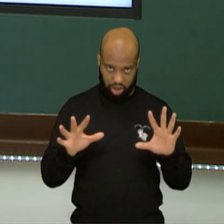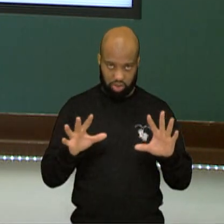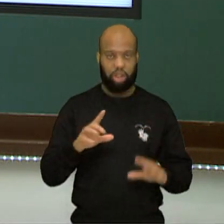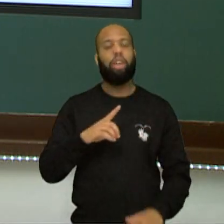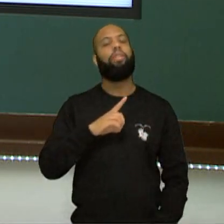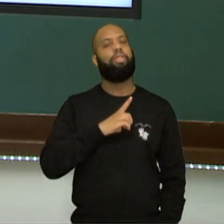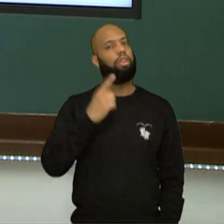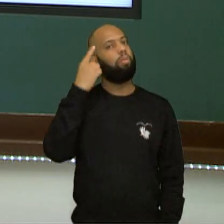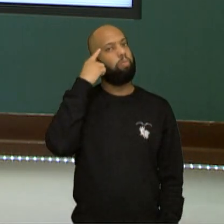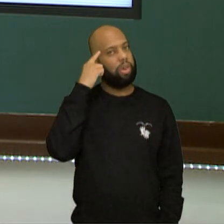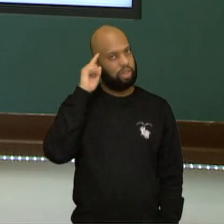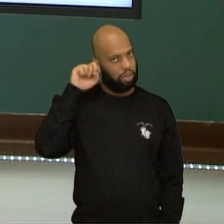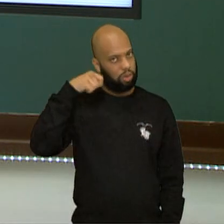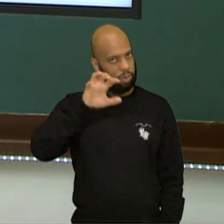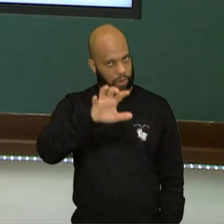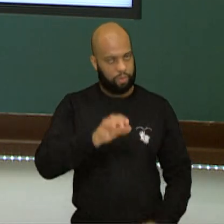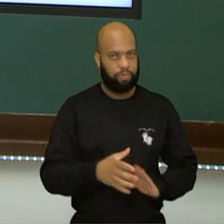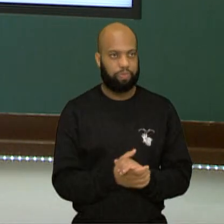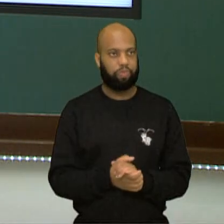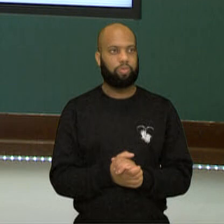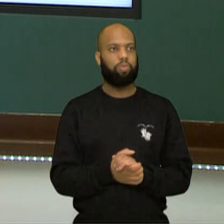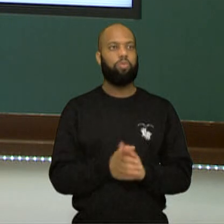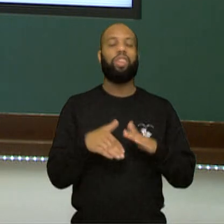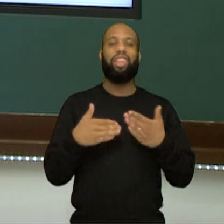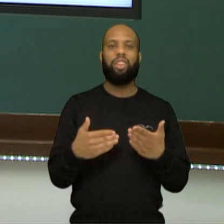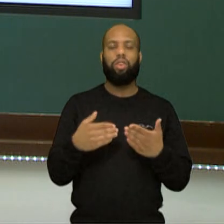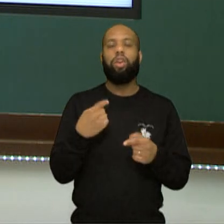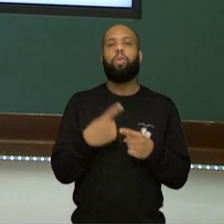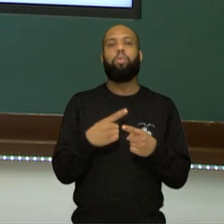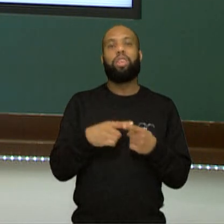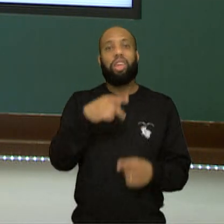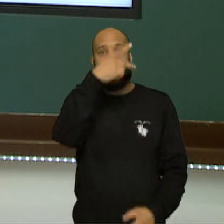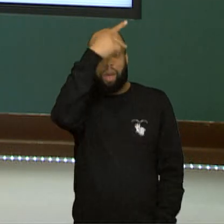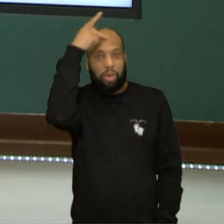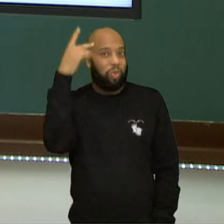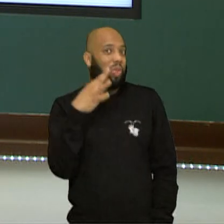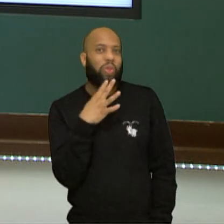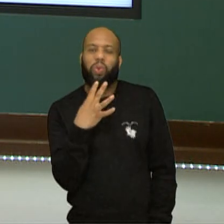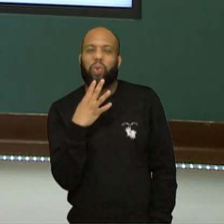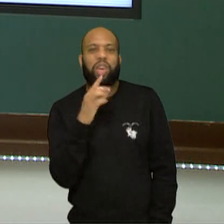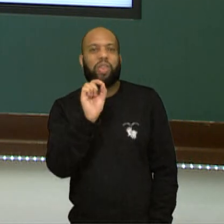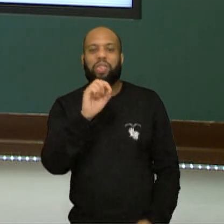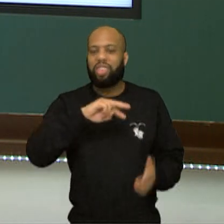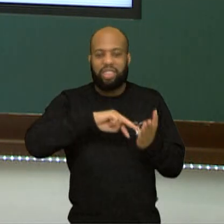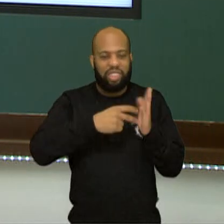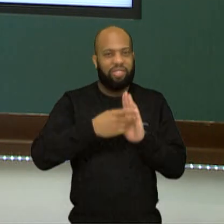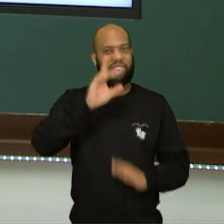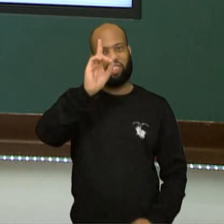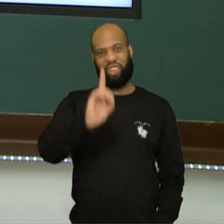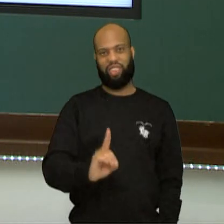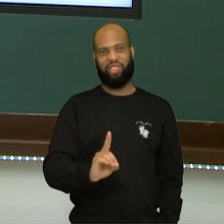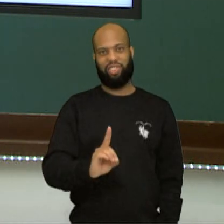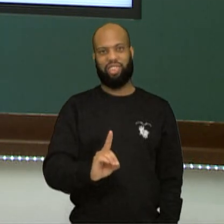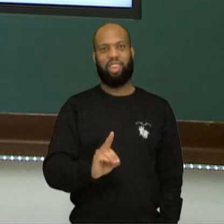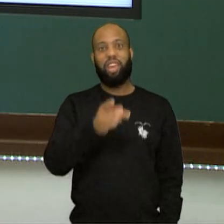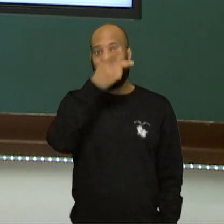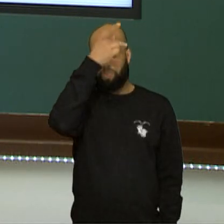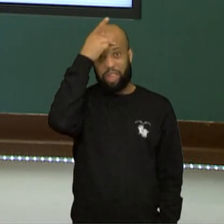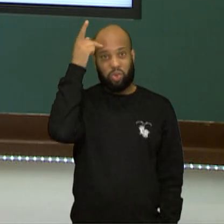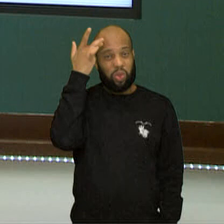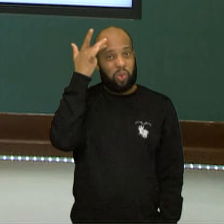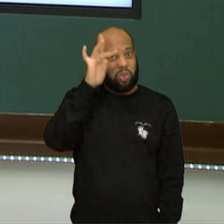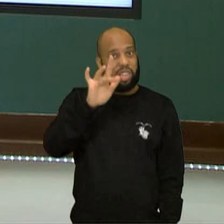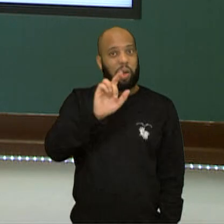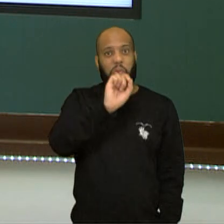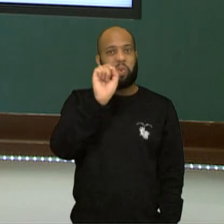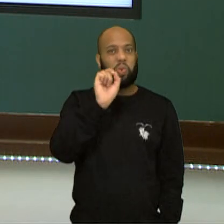Então, aqui é que as pessoas desconhecem o que são direitos. Uma da possibilidade é isso. Muitas das pessoas desconhecem o que são os direitos. Então, quando